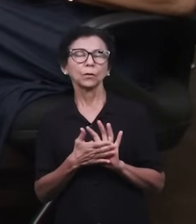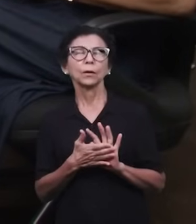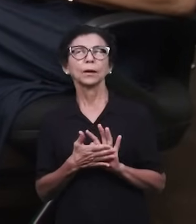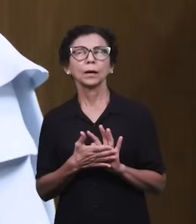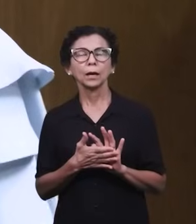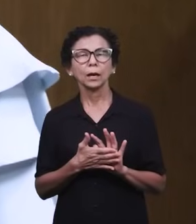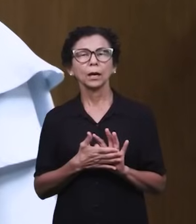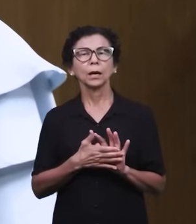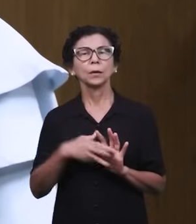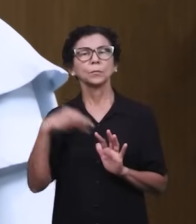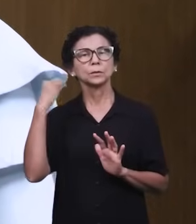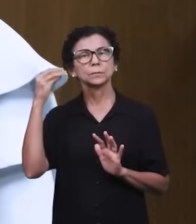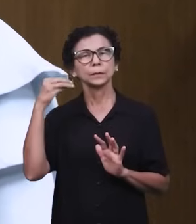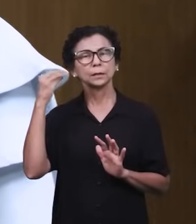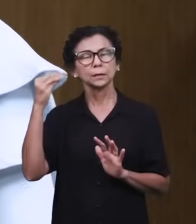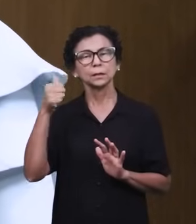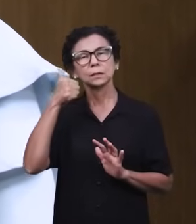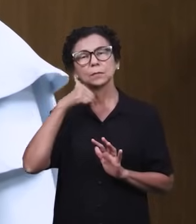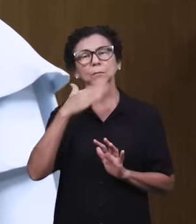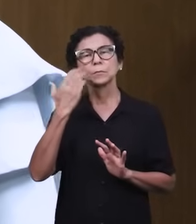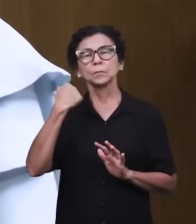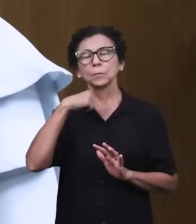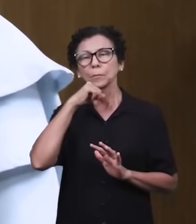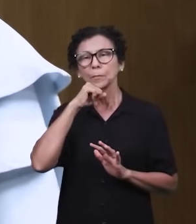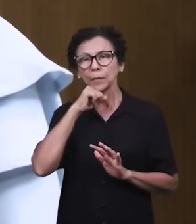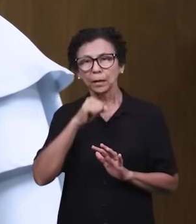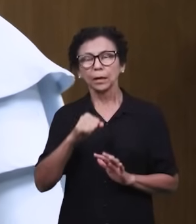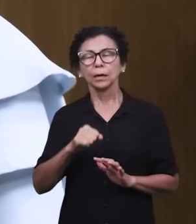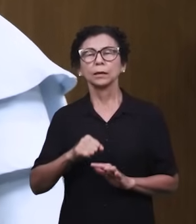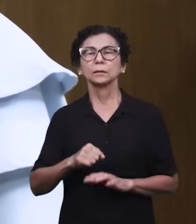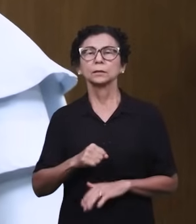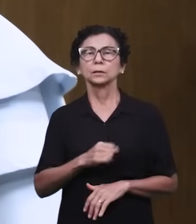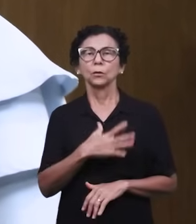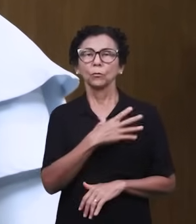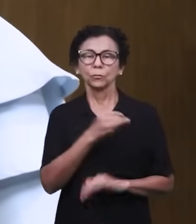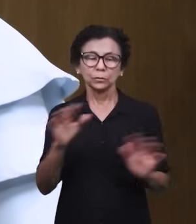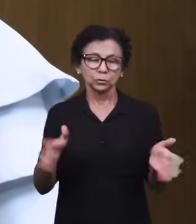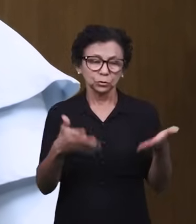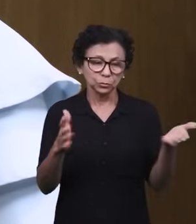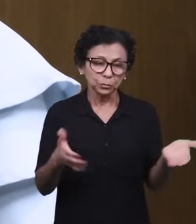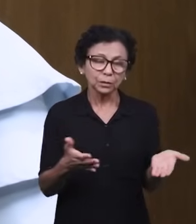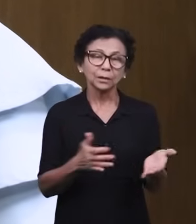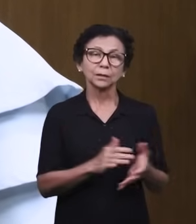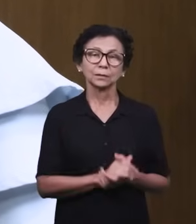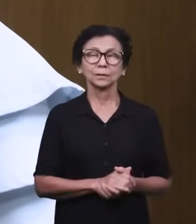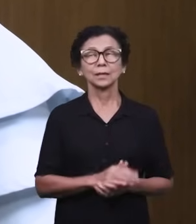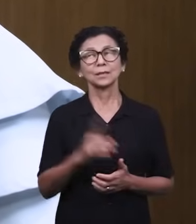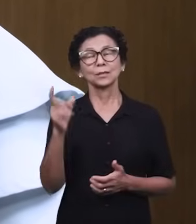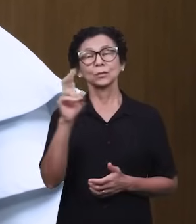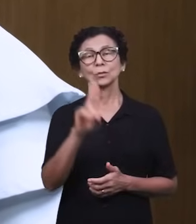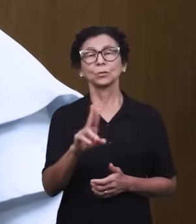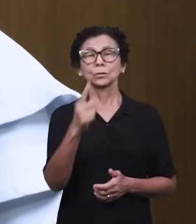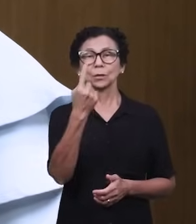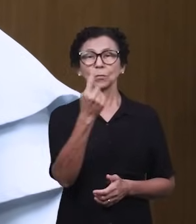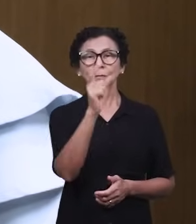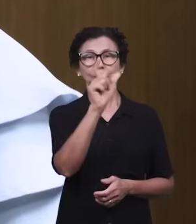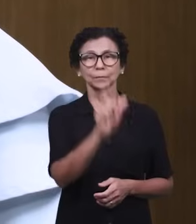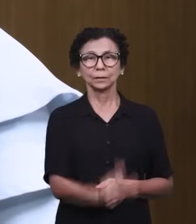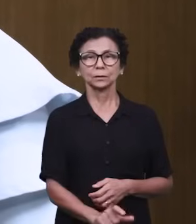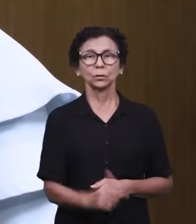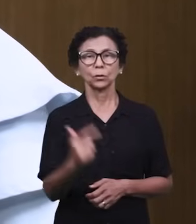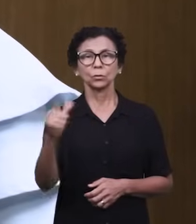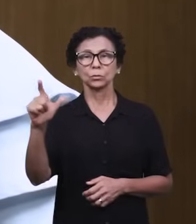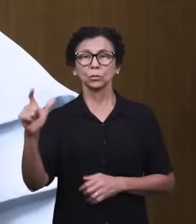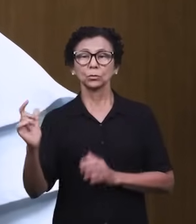de piano desse louvor foi feito até pela professora Jane Gonçalves, né? E quando a gente vê